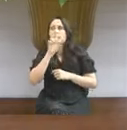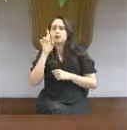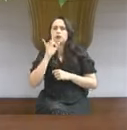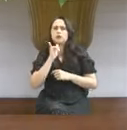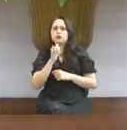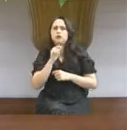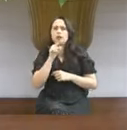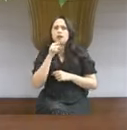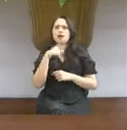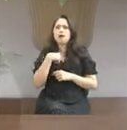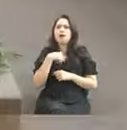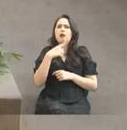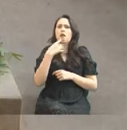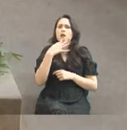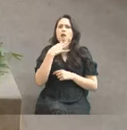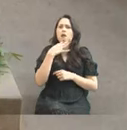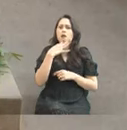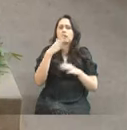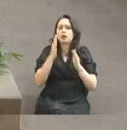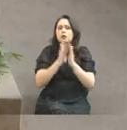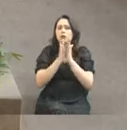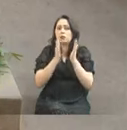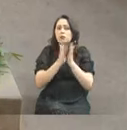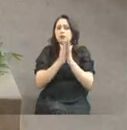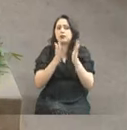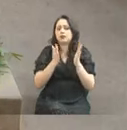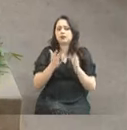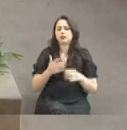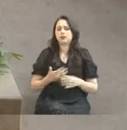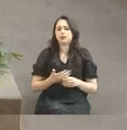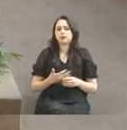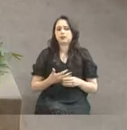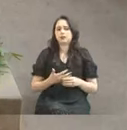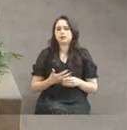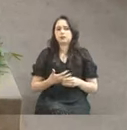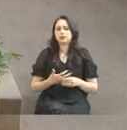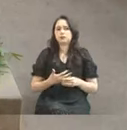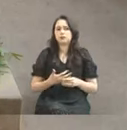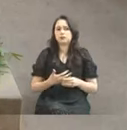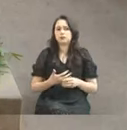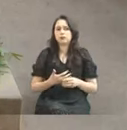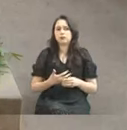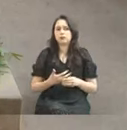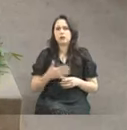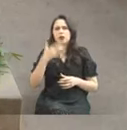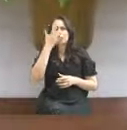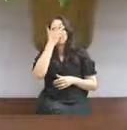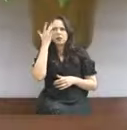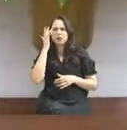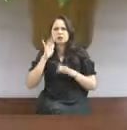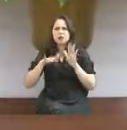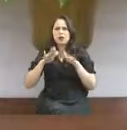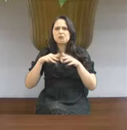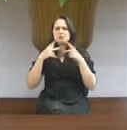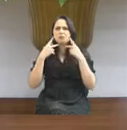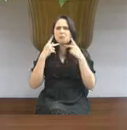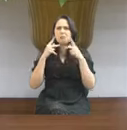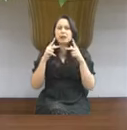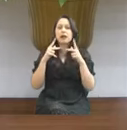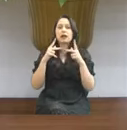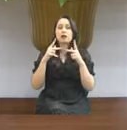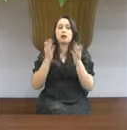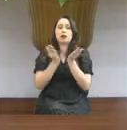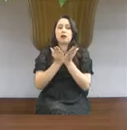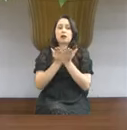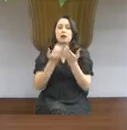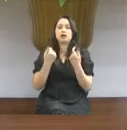aí, para aqueles que pregam que crente tem que ser próspero, que pobreza,